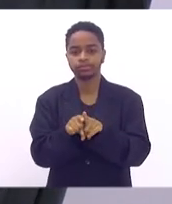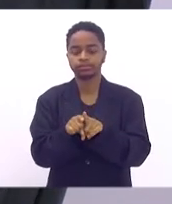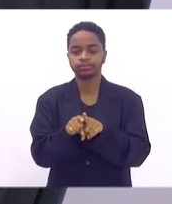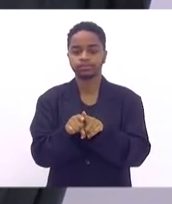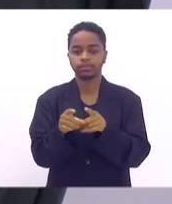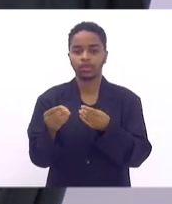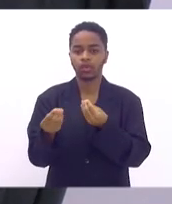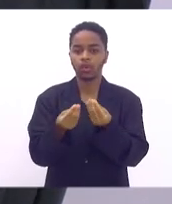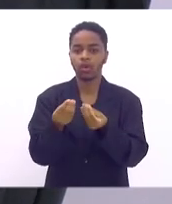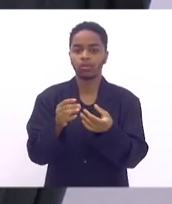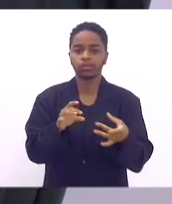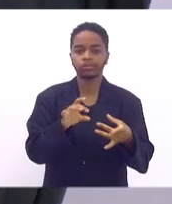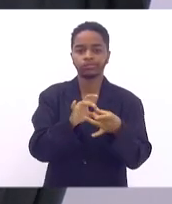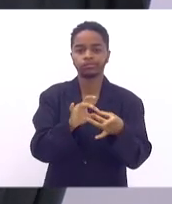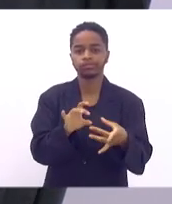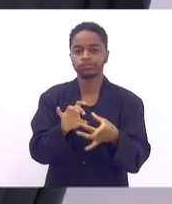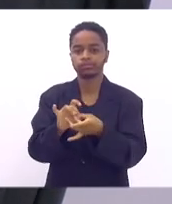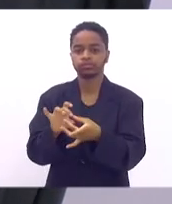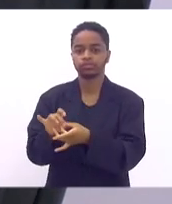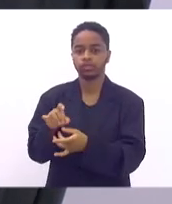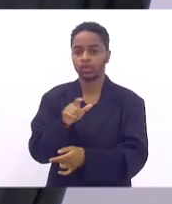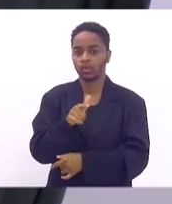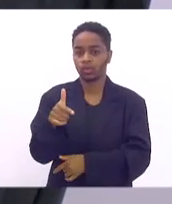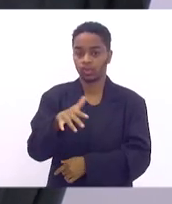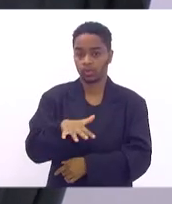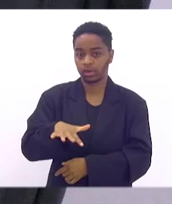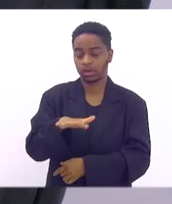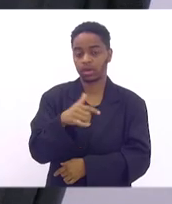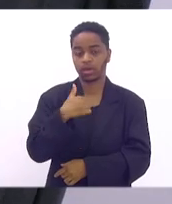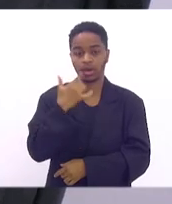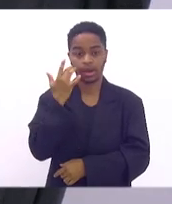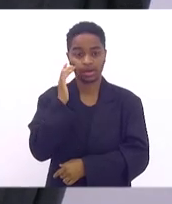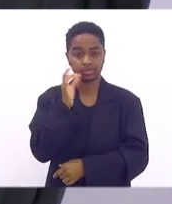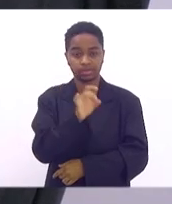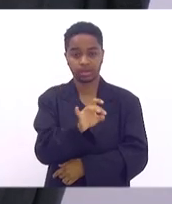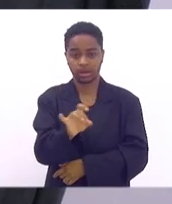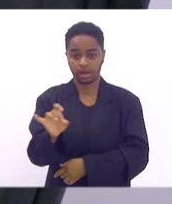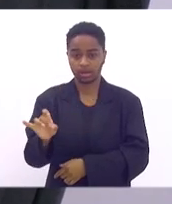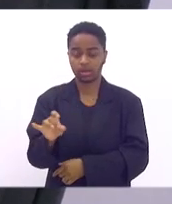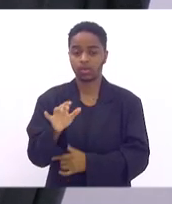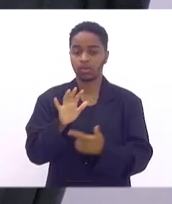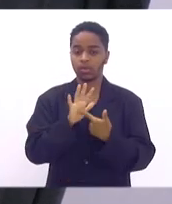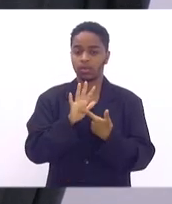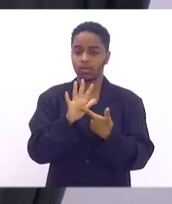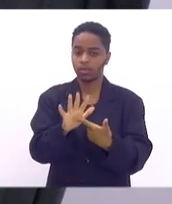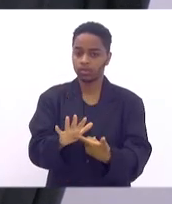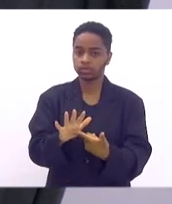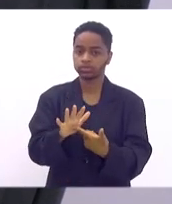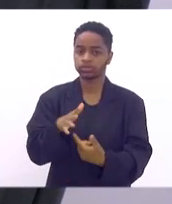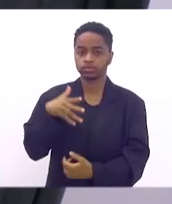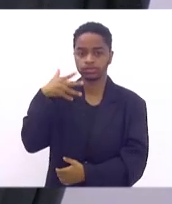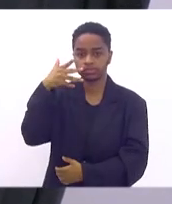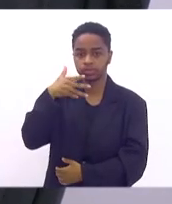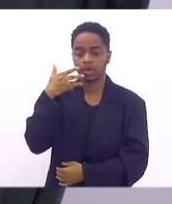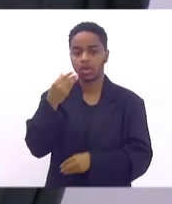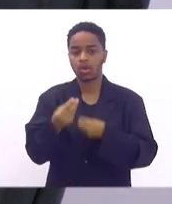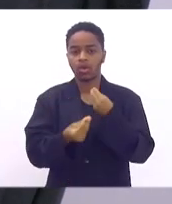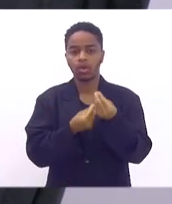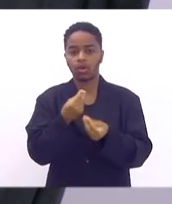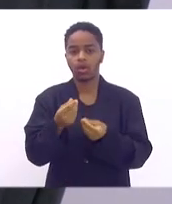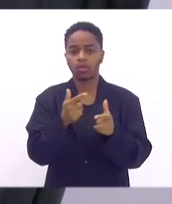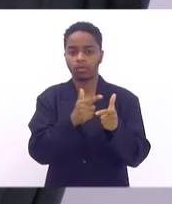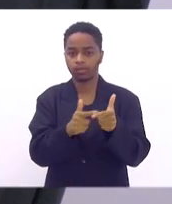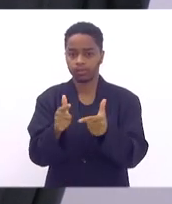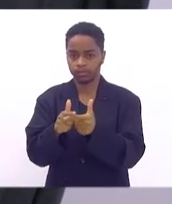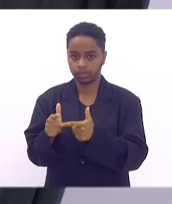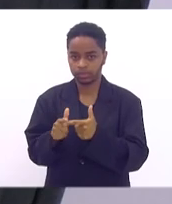com outros atores, né? Acho que cada uma trouxe um pouco na sua fala a dimensão desse problema, né? Nós não